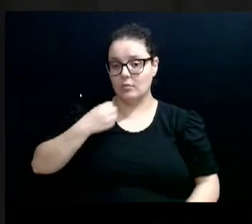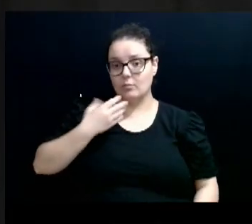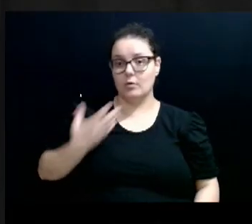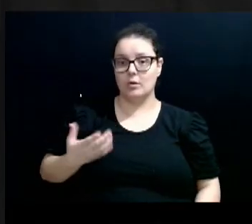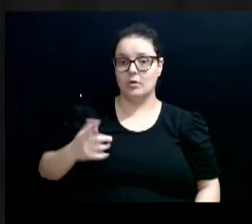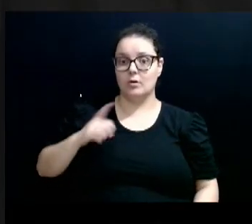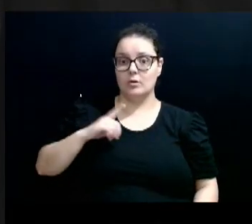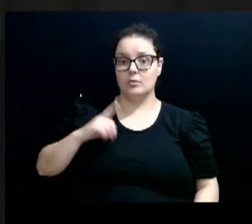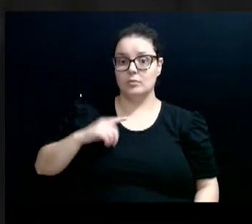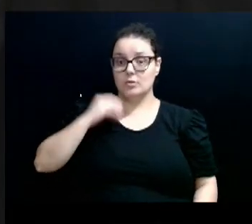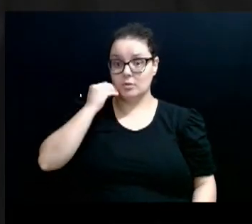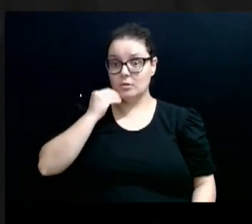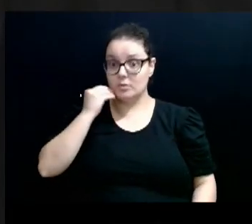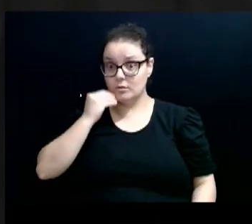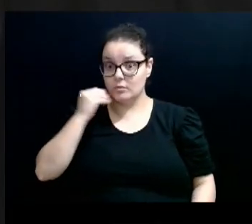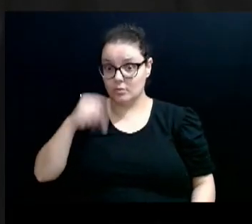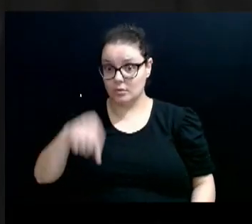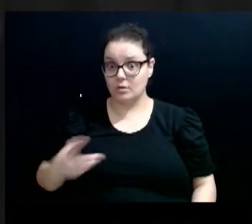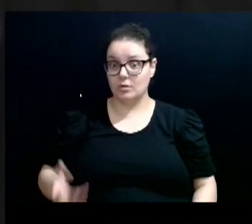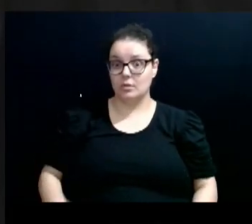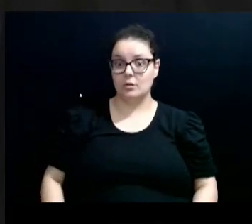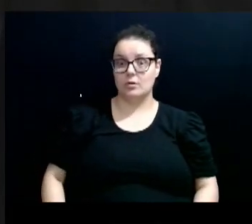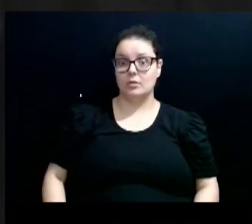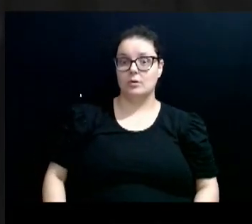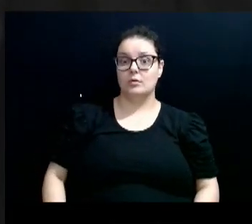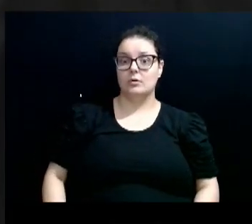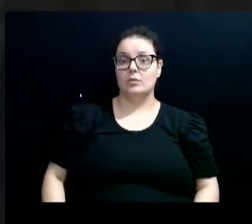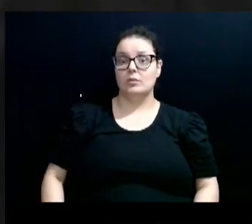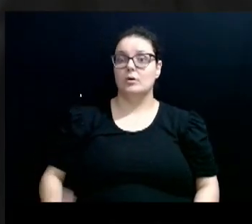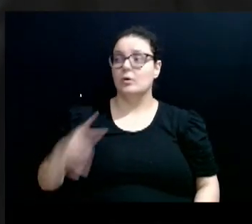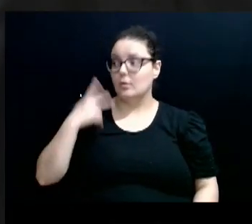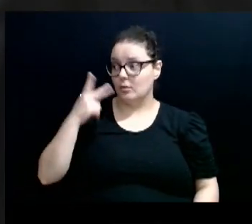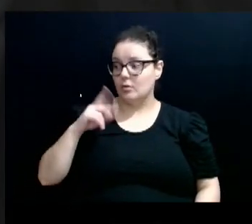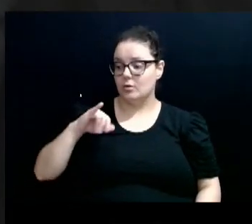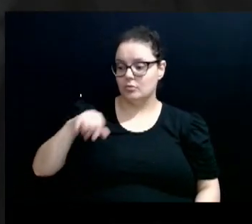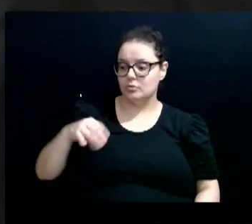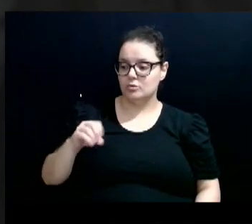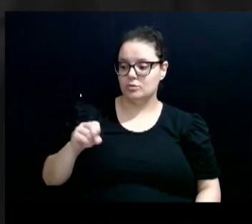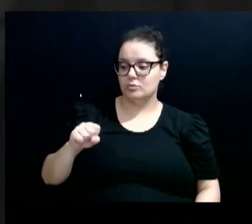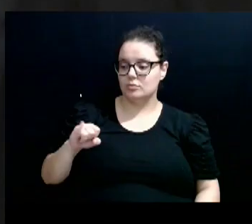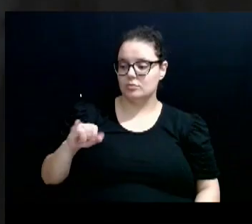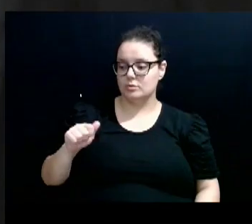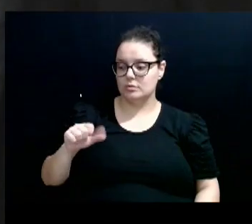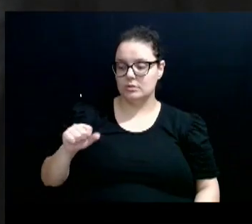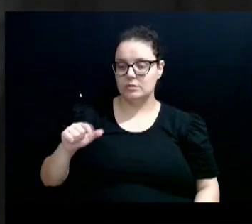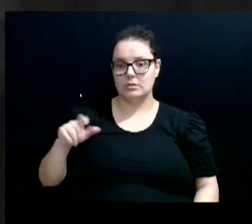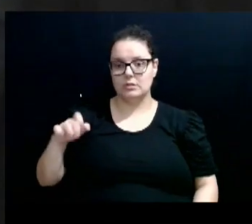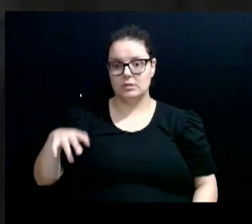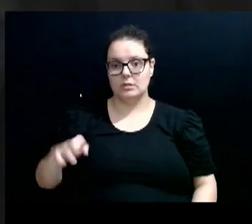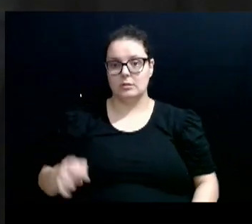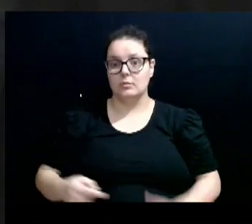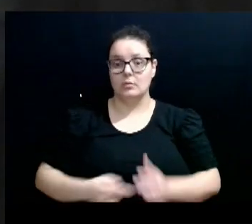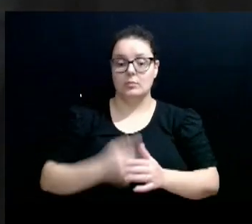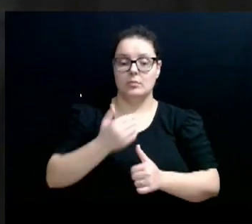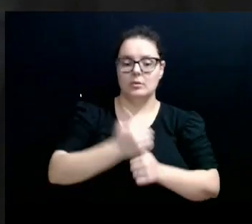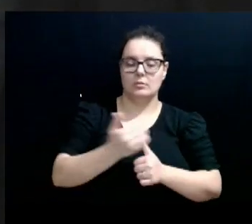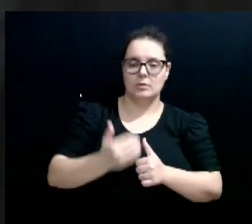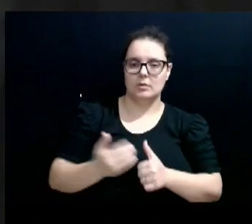experiência aqui, na época com o vereador Josias Leck, lá no primeiro mandato meu com ele, de nós colocamos como